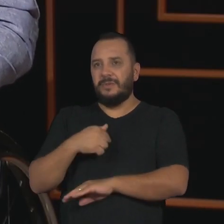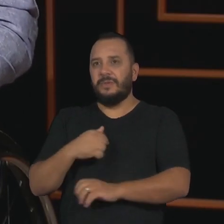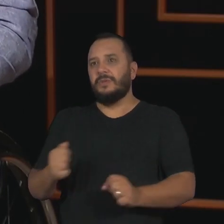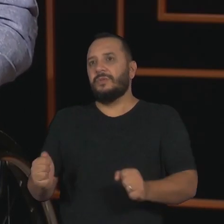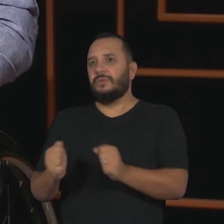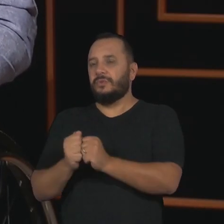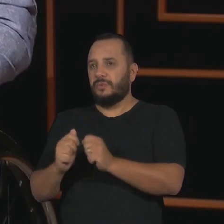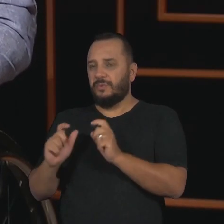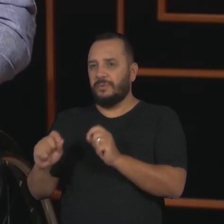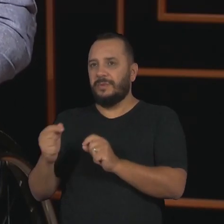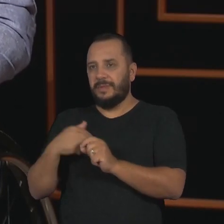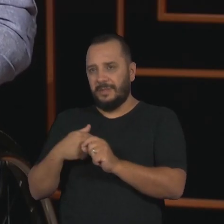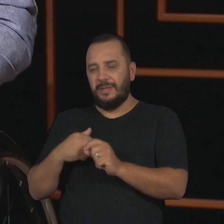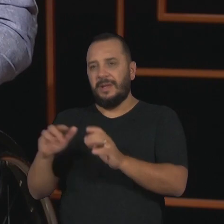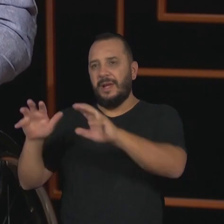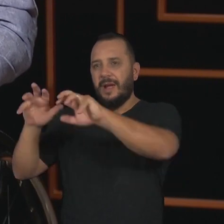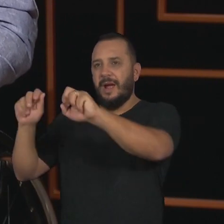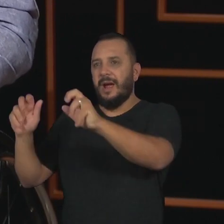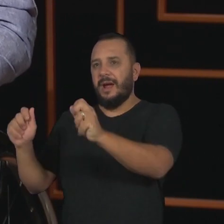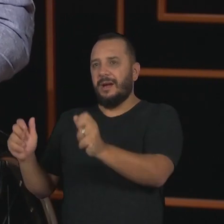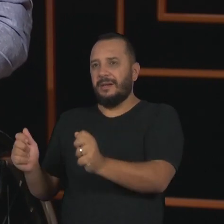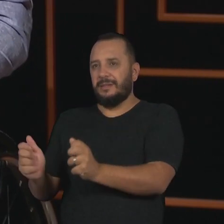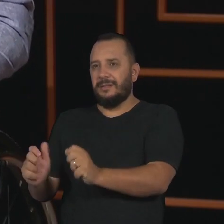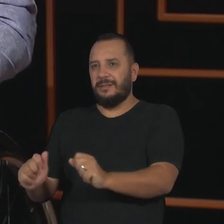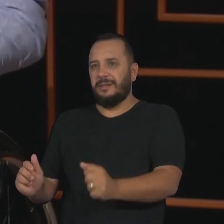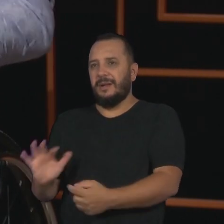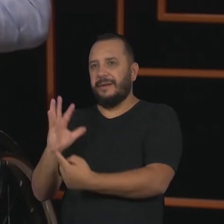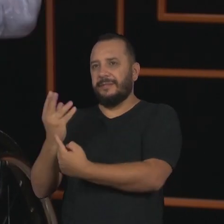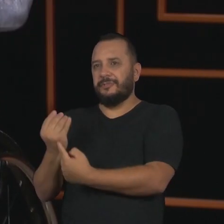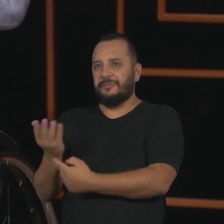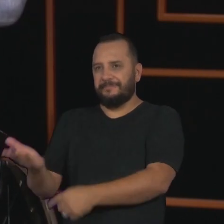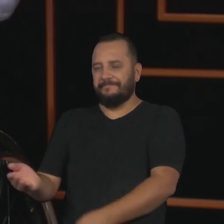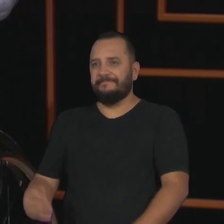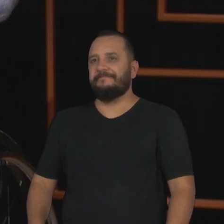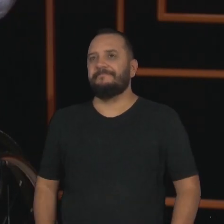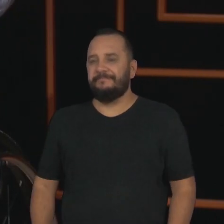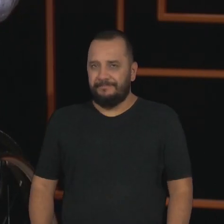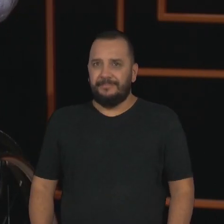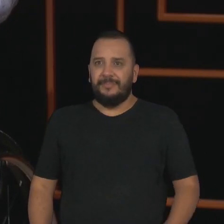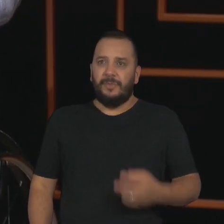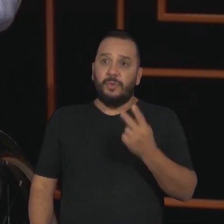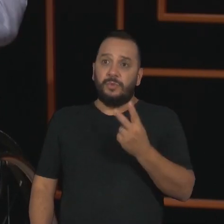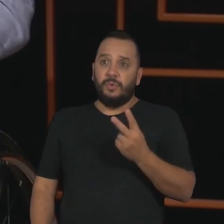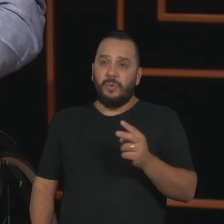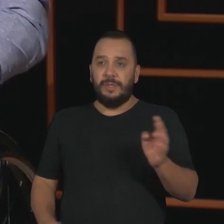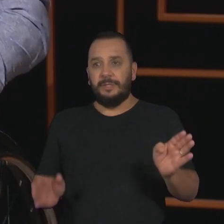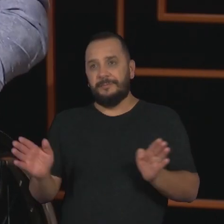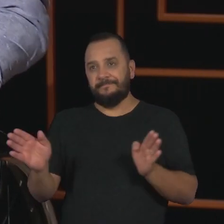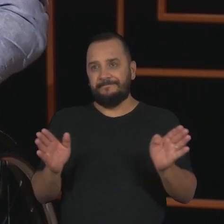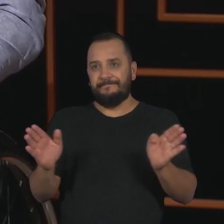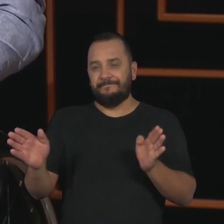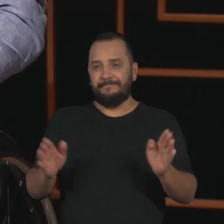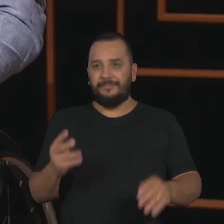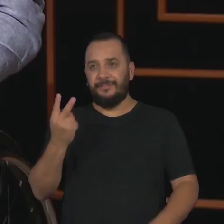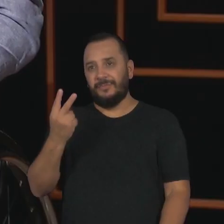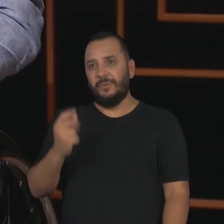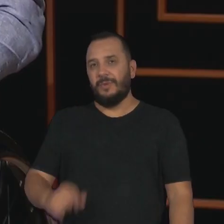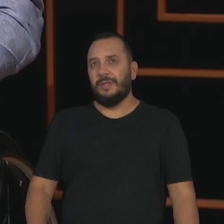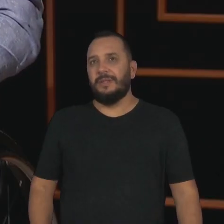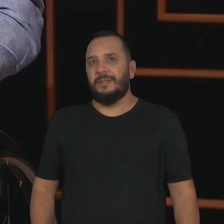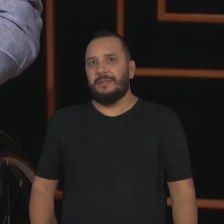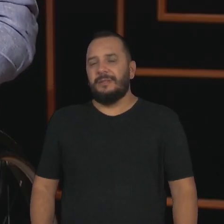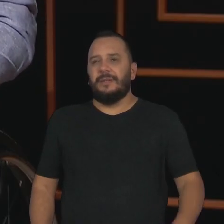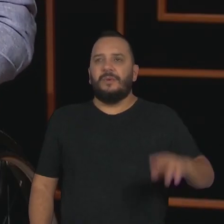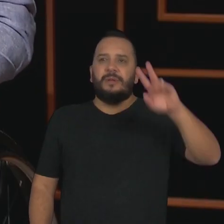juntamente com o ateliê de artes plásticas. Então, eu mantia praticamente os dois caminhos. E